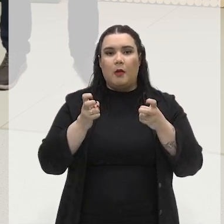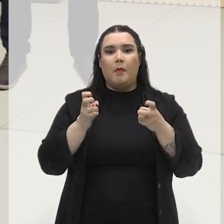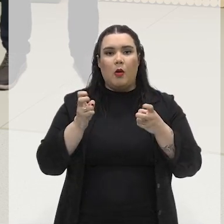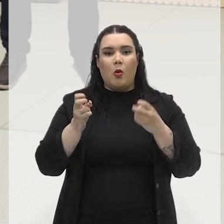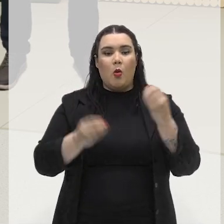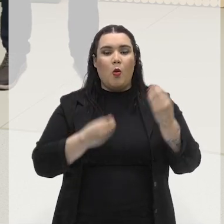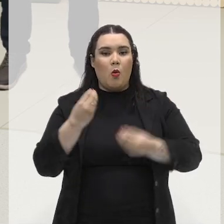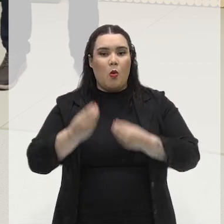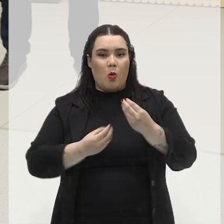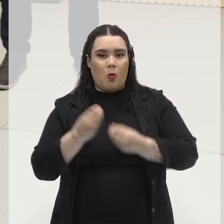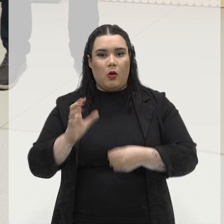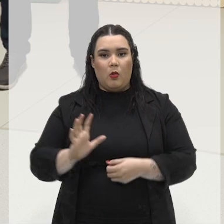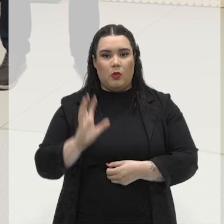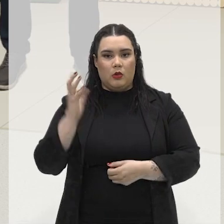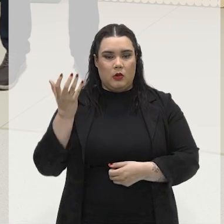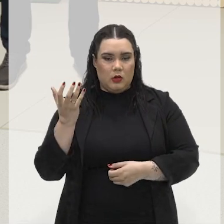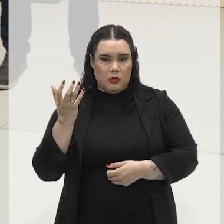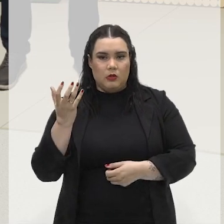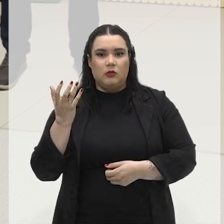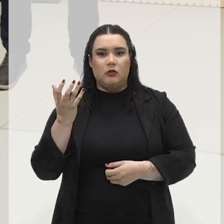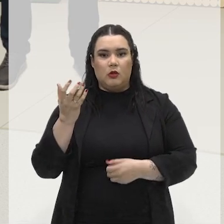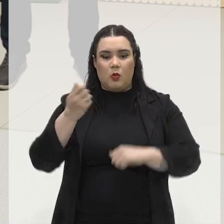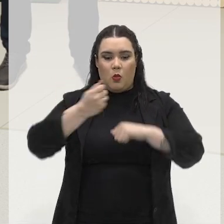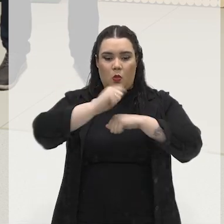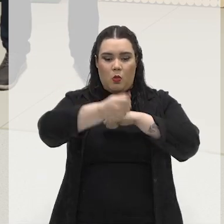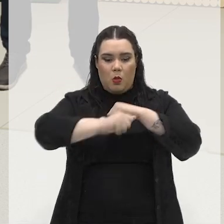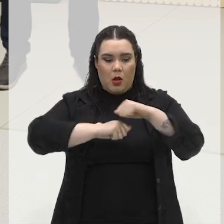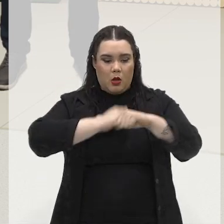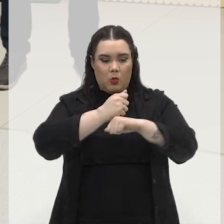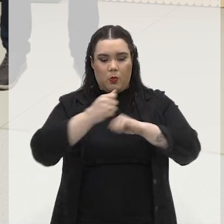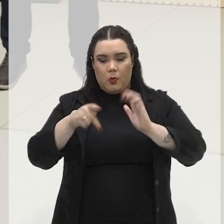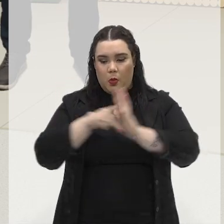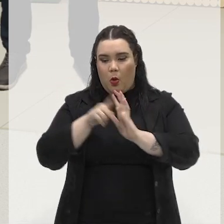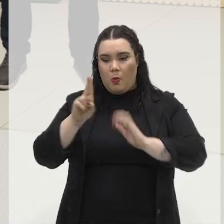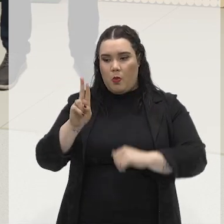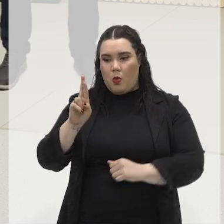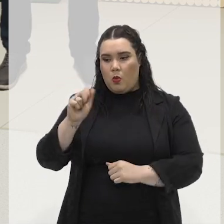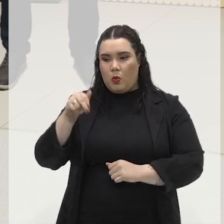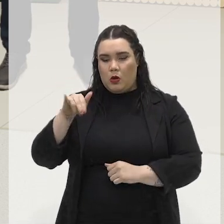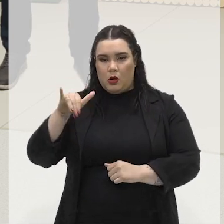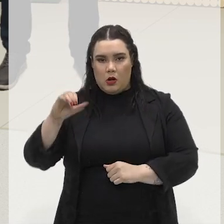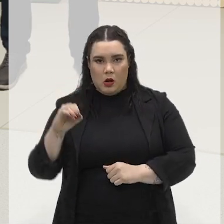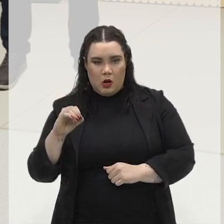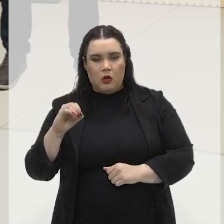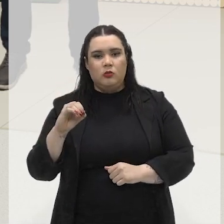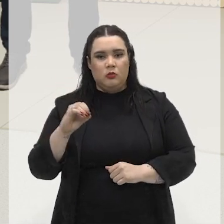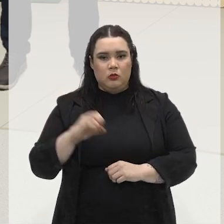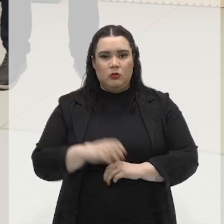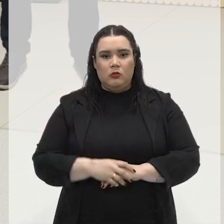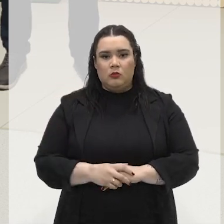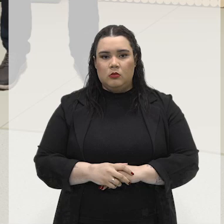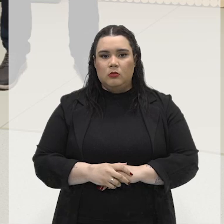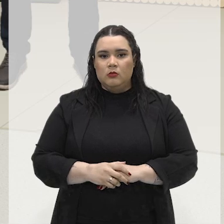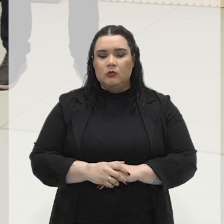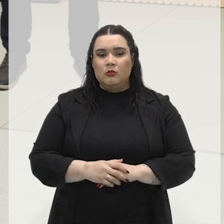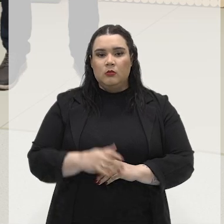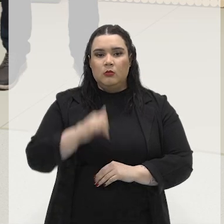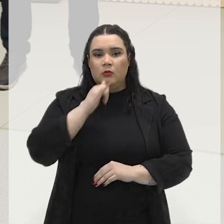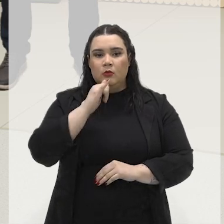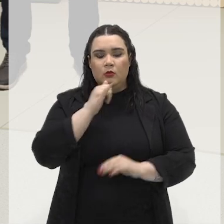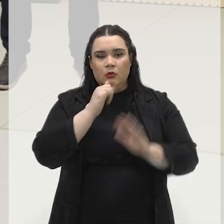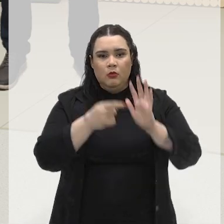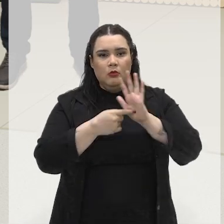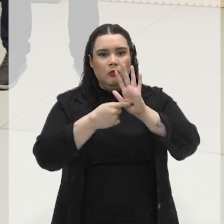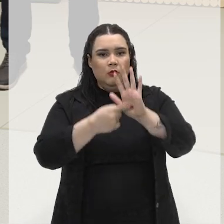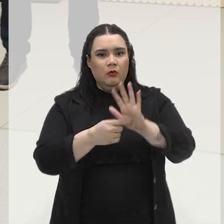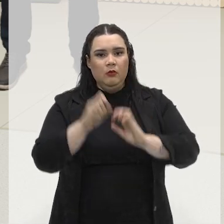acontece com o átomo de urânio quando ele é atingido, tá, pessoal? Então, dá só uma olhada aí, o que vai